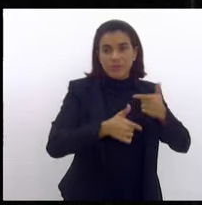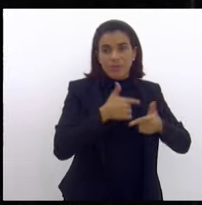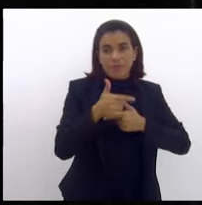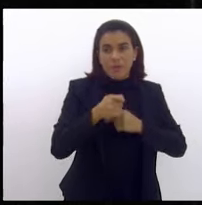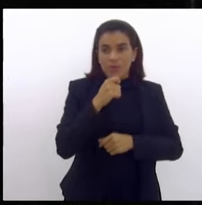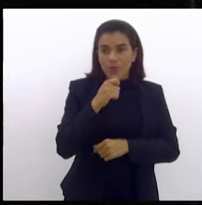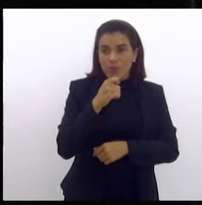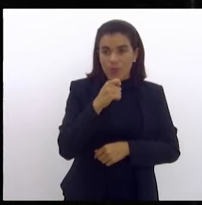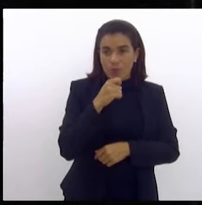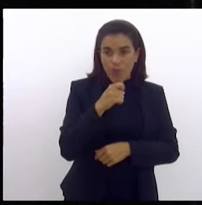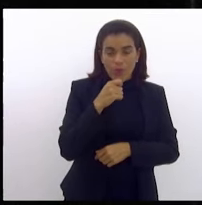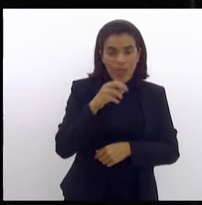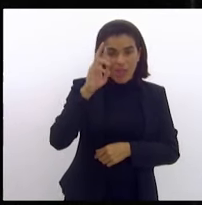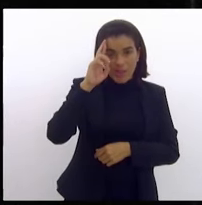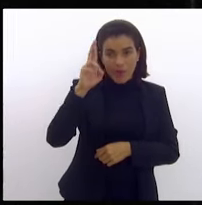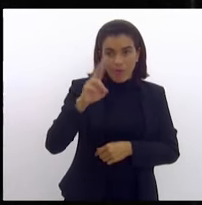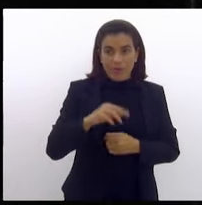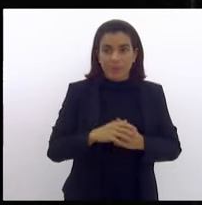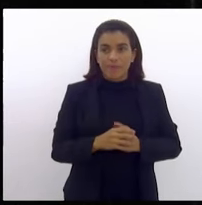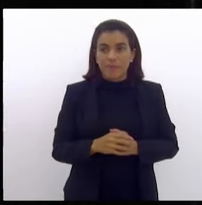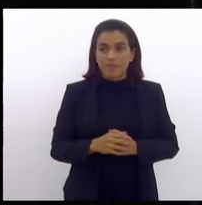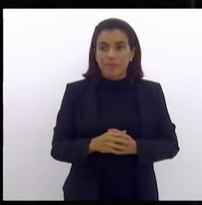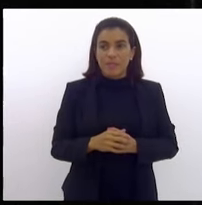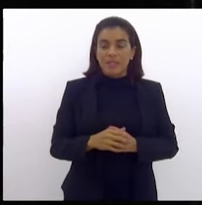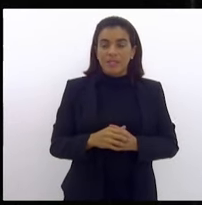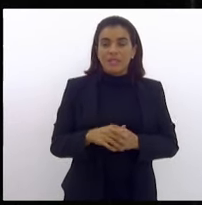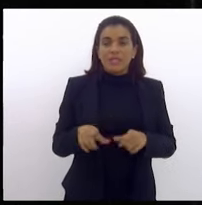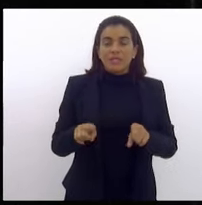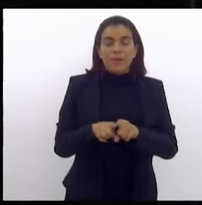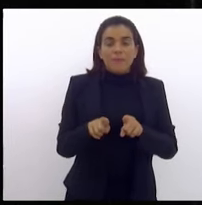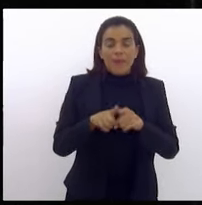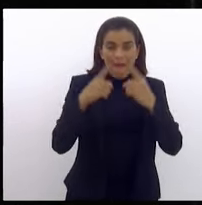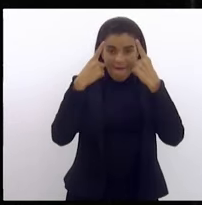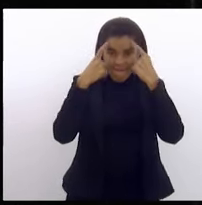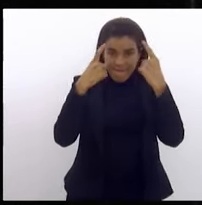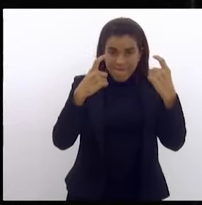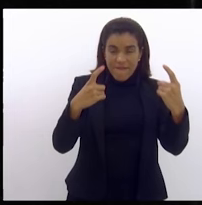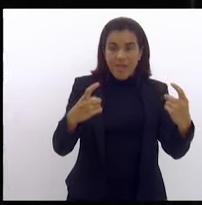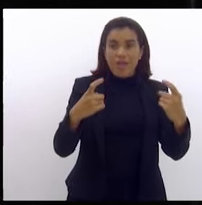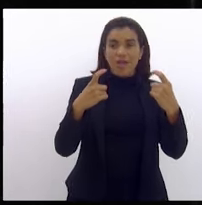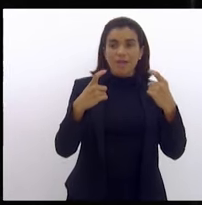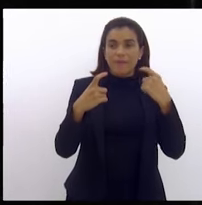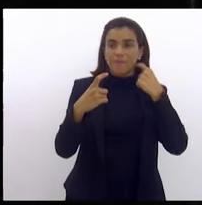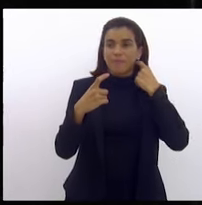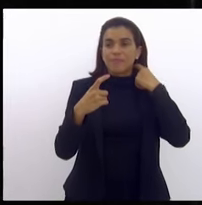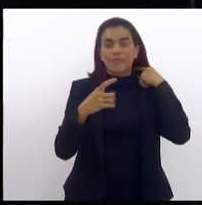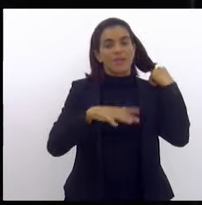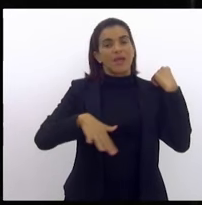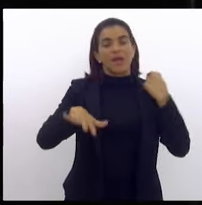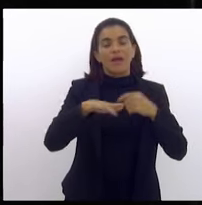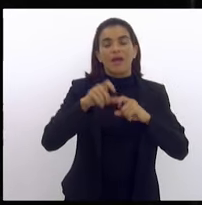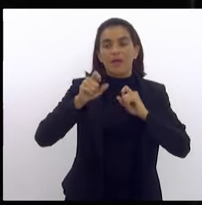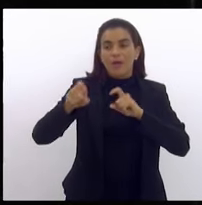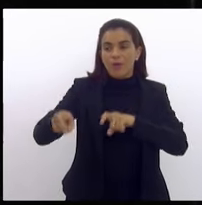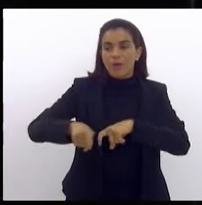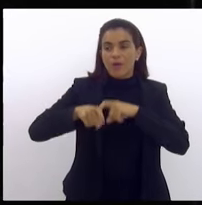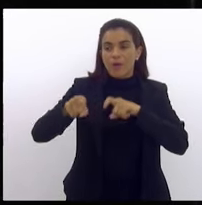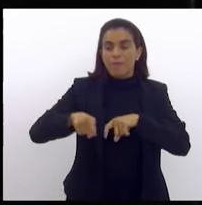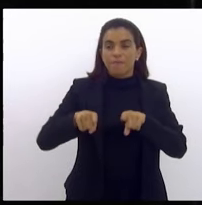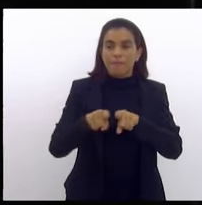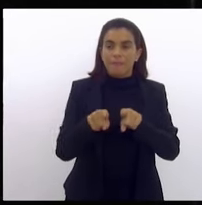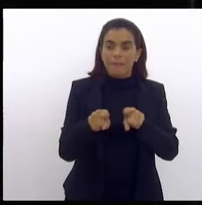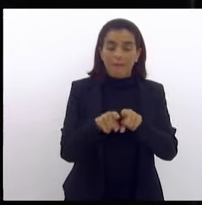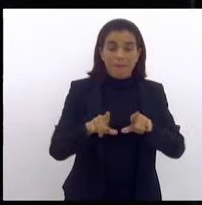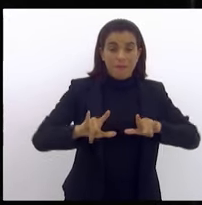terra, do enfrentamento à grande violência que tem, da jagunçagem no campo, dos grandes esquemas